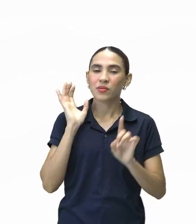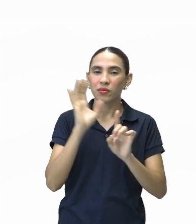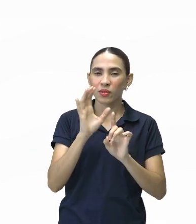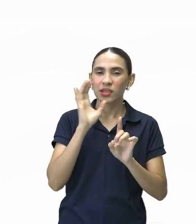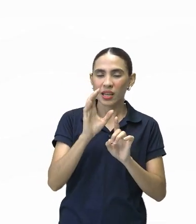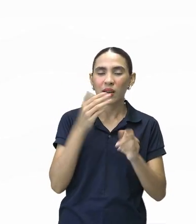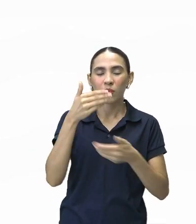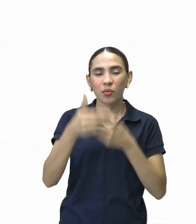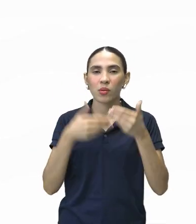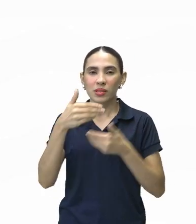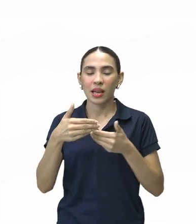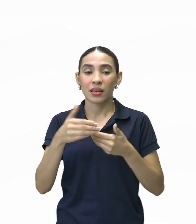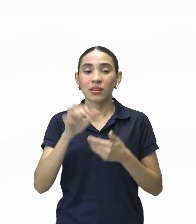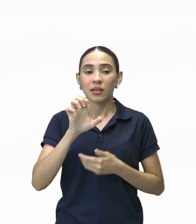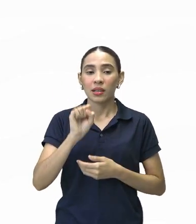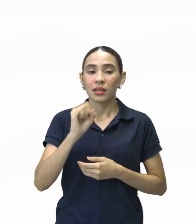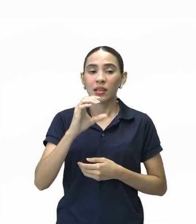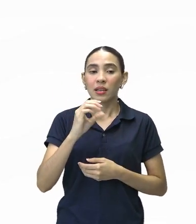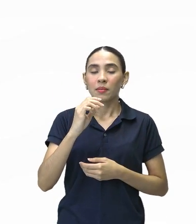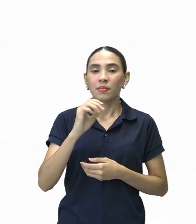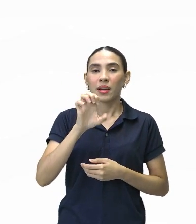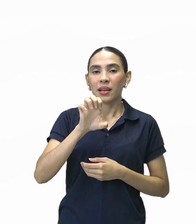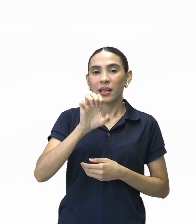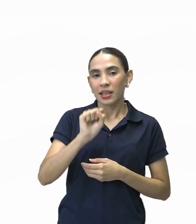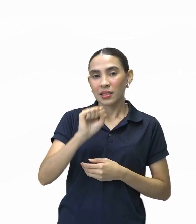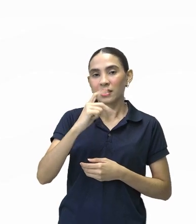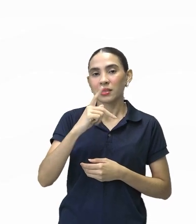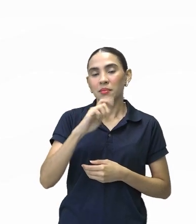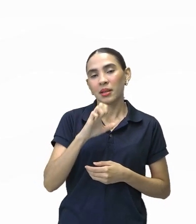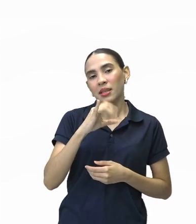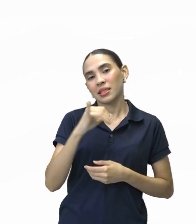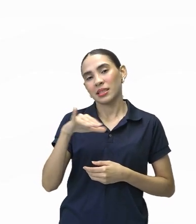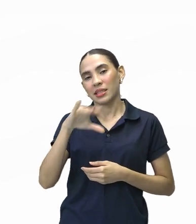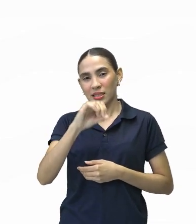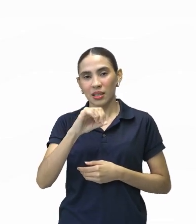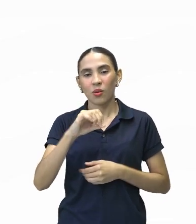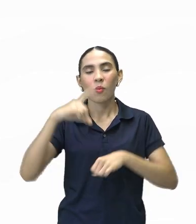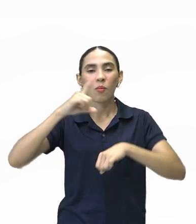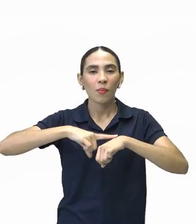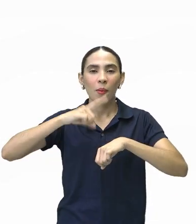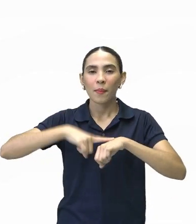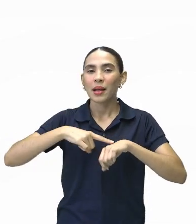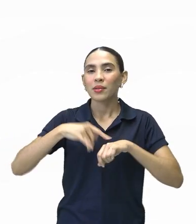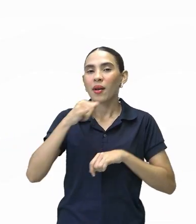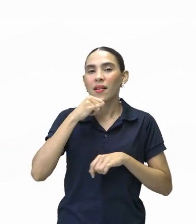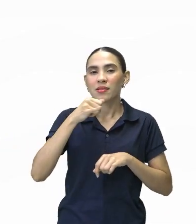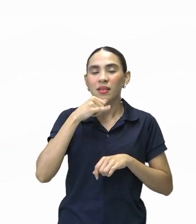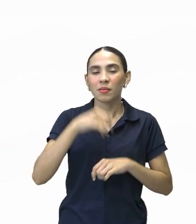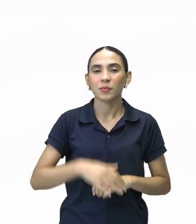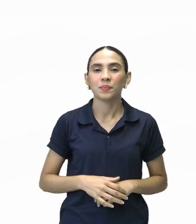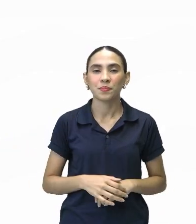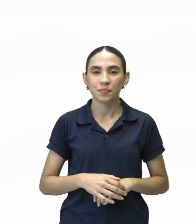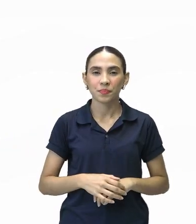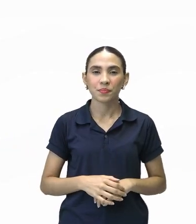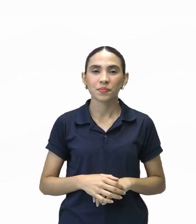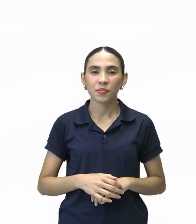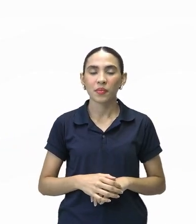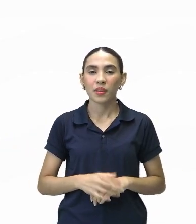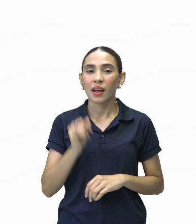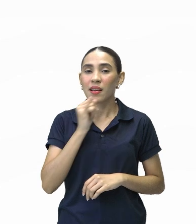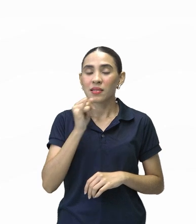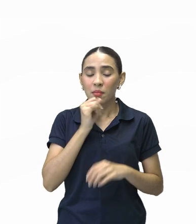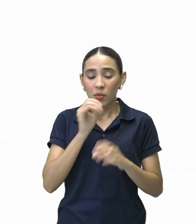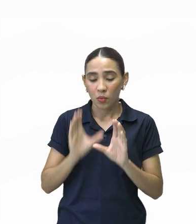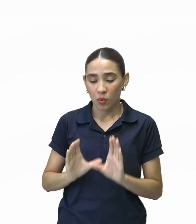um processo de especiação no momento em que eles ficaram em